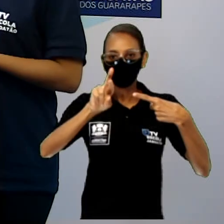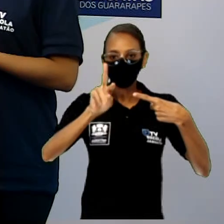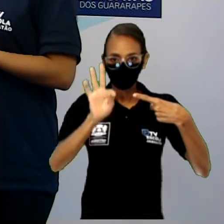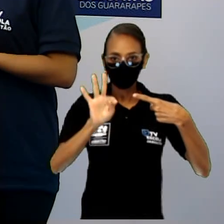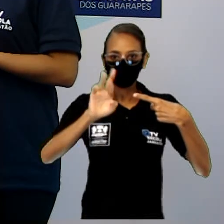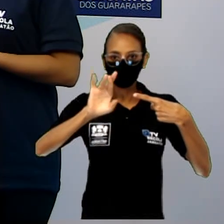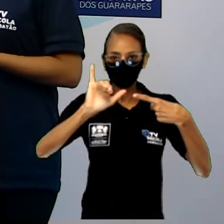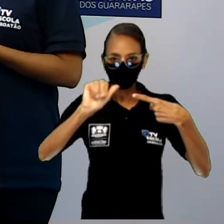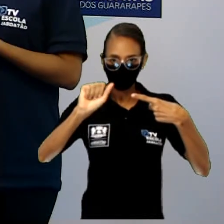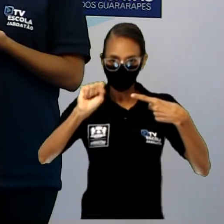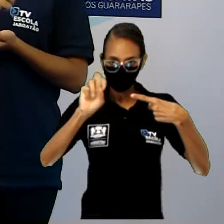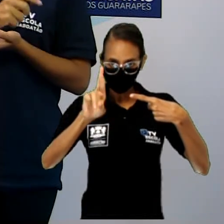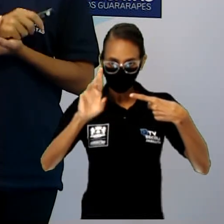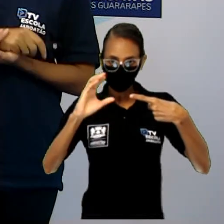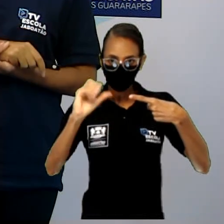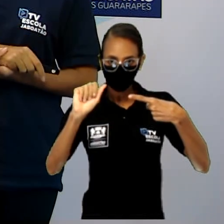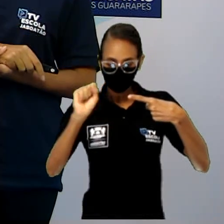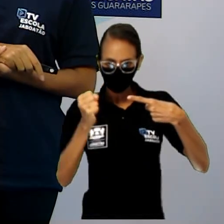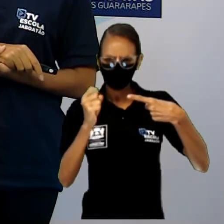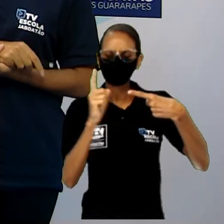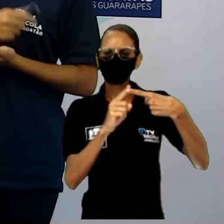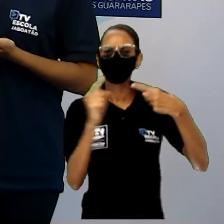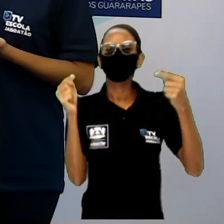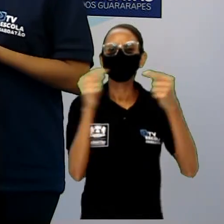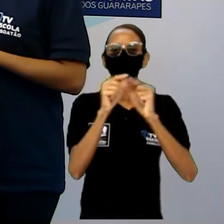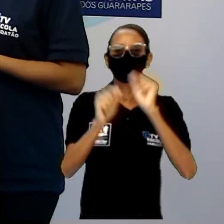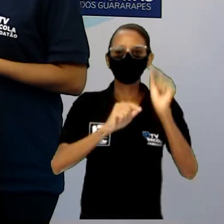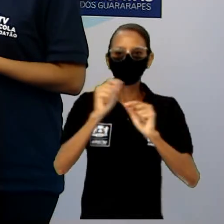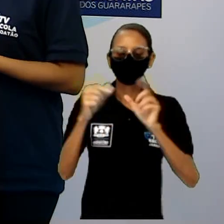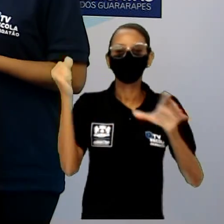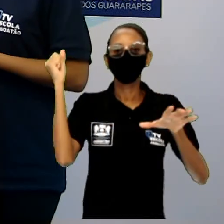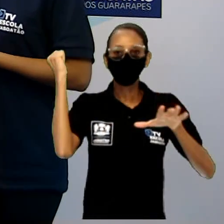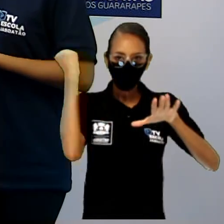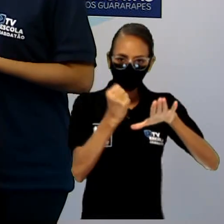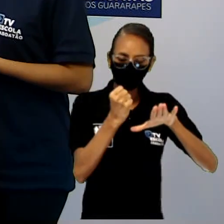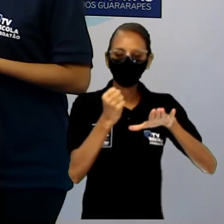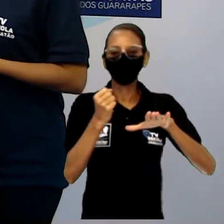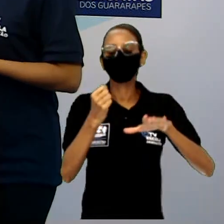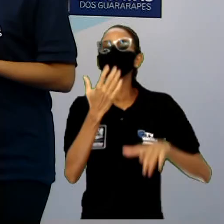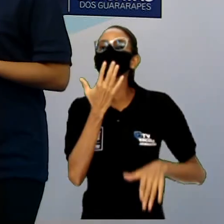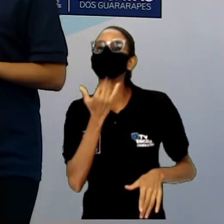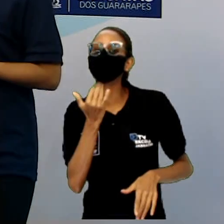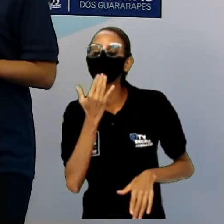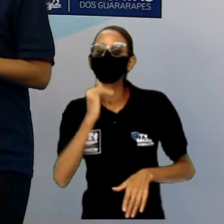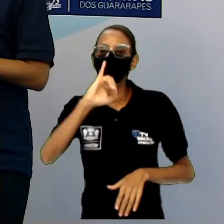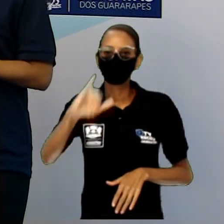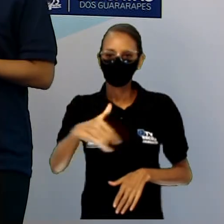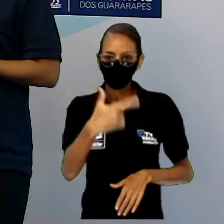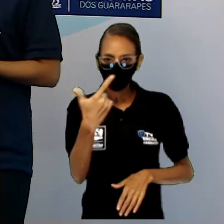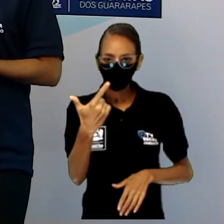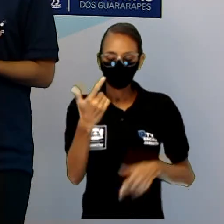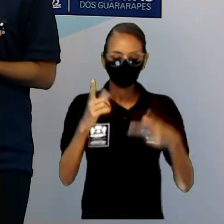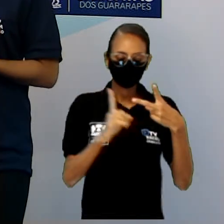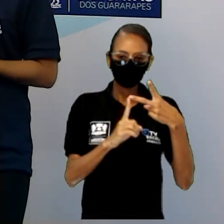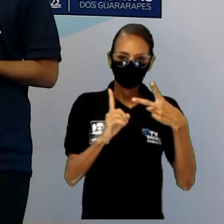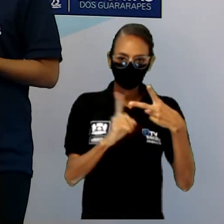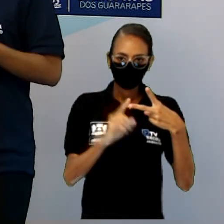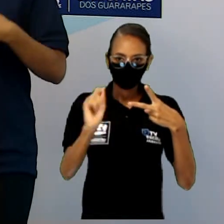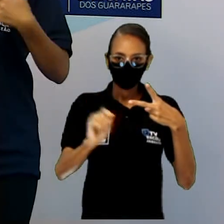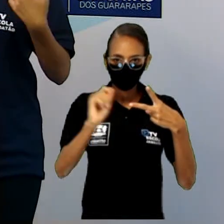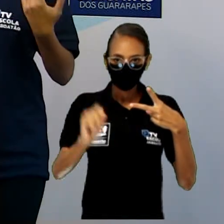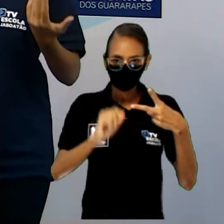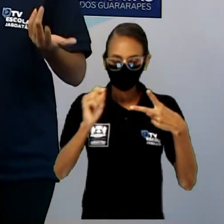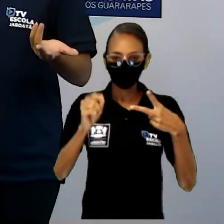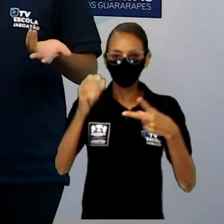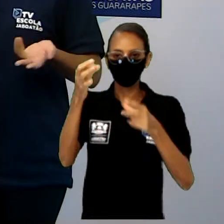de Abraão, Isaac e Jacó. Nós temos também o segundo período, a era dos juízes,